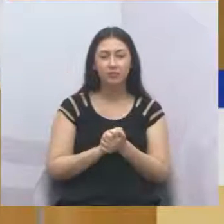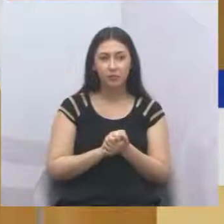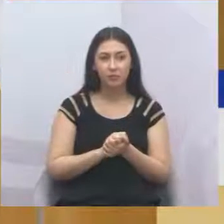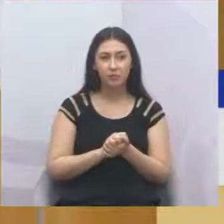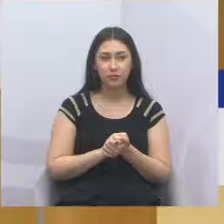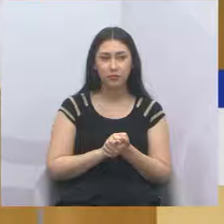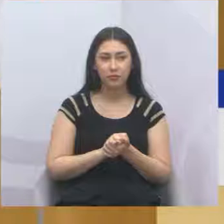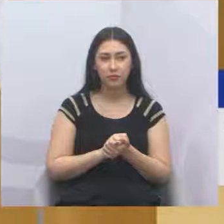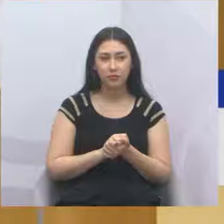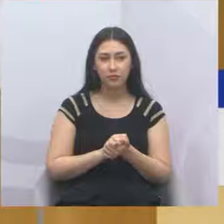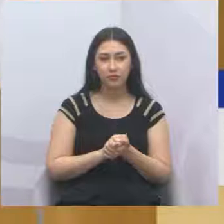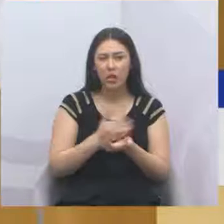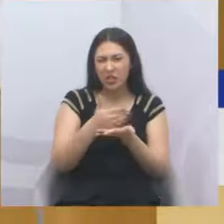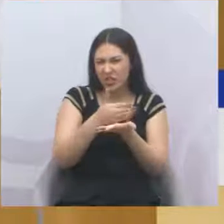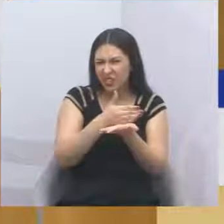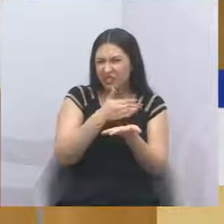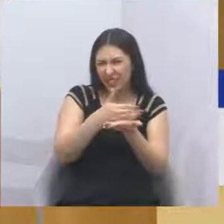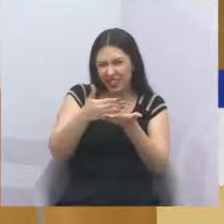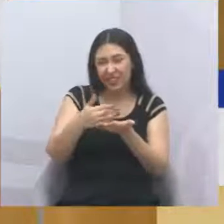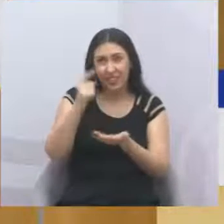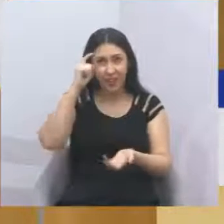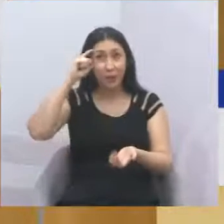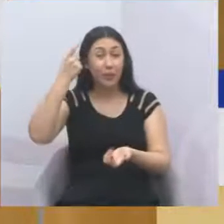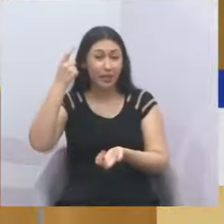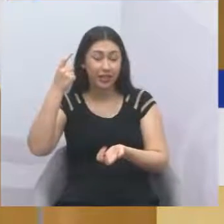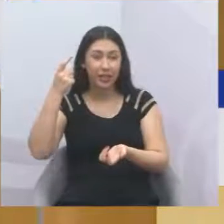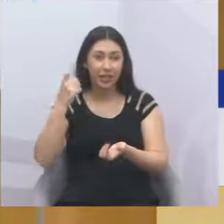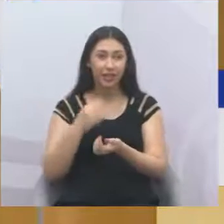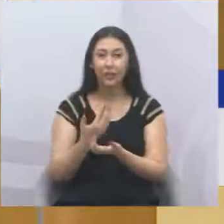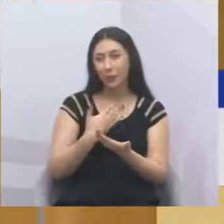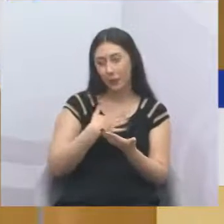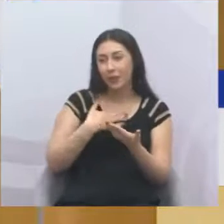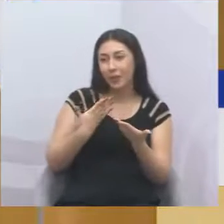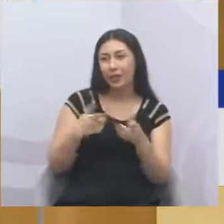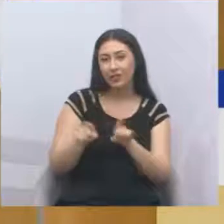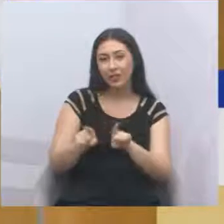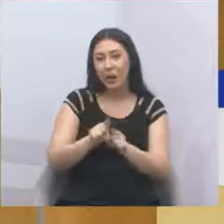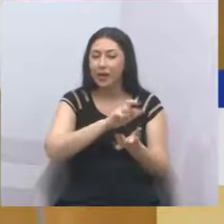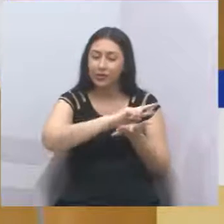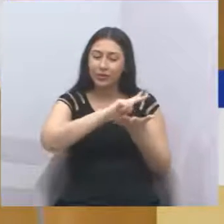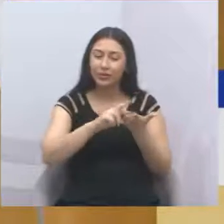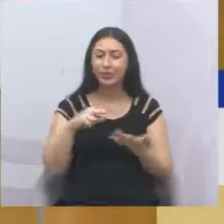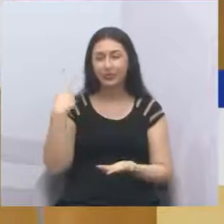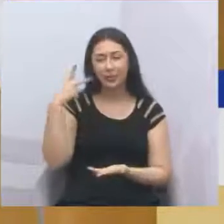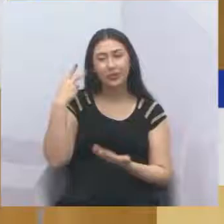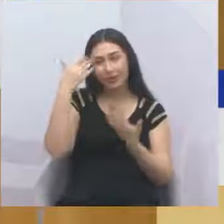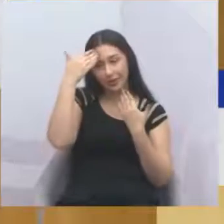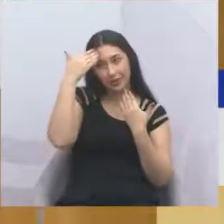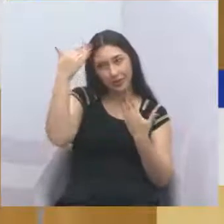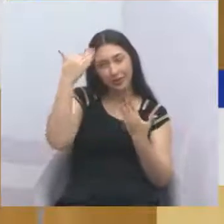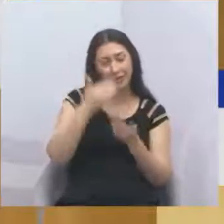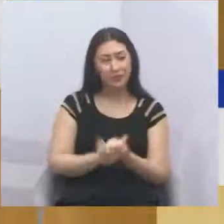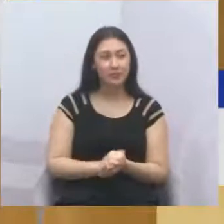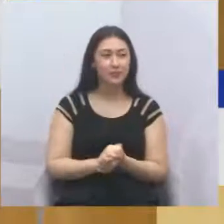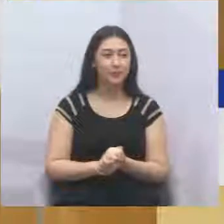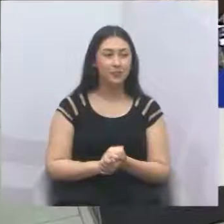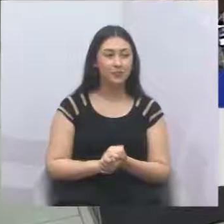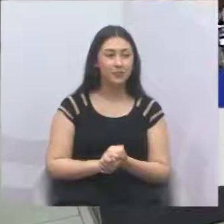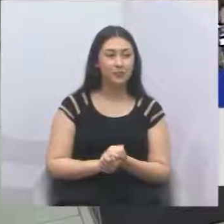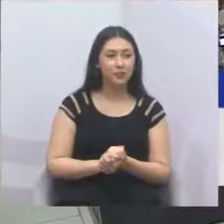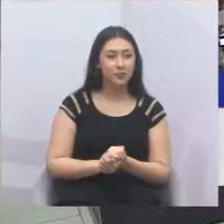por ter dividido essa boa ideia comigo e com os demais vereadores. Muito obrigado.